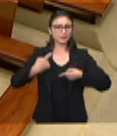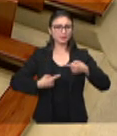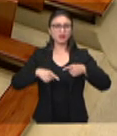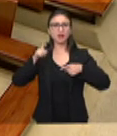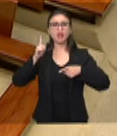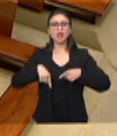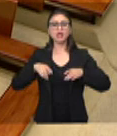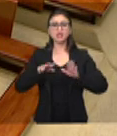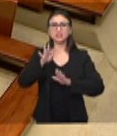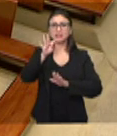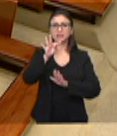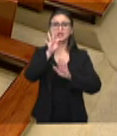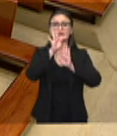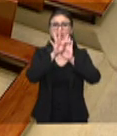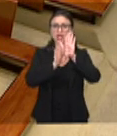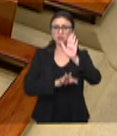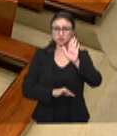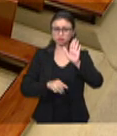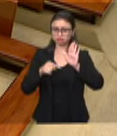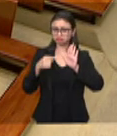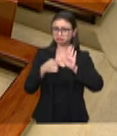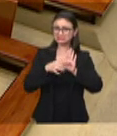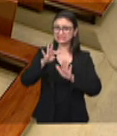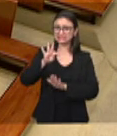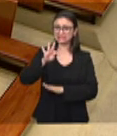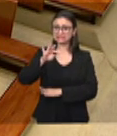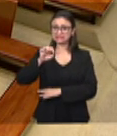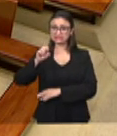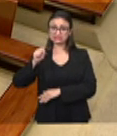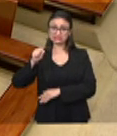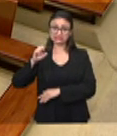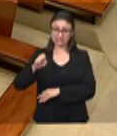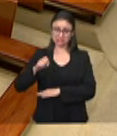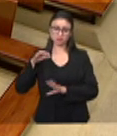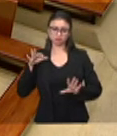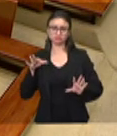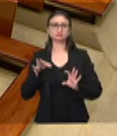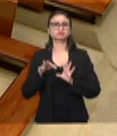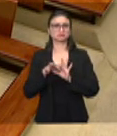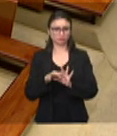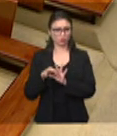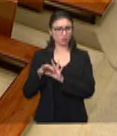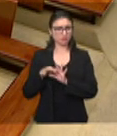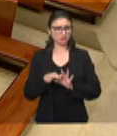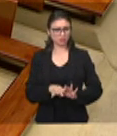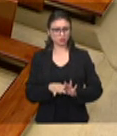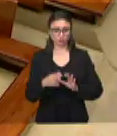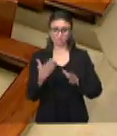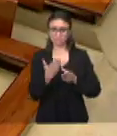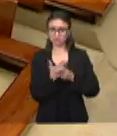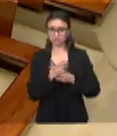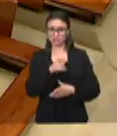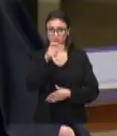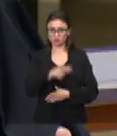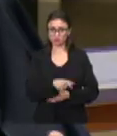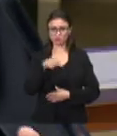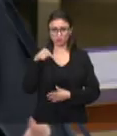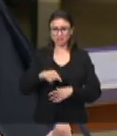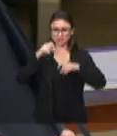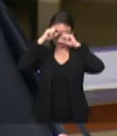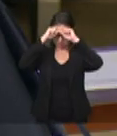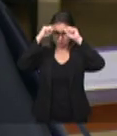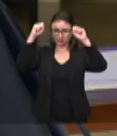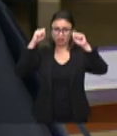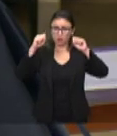um texto de uma tese que faz sentido no contexto de um determinado processo. Esse tribunal, em momento